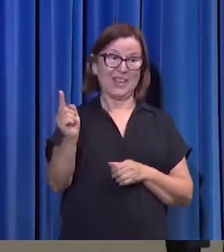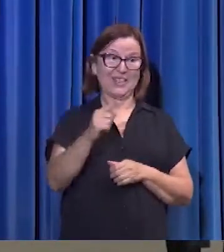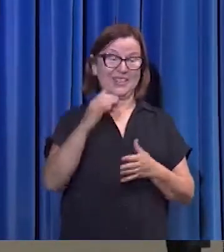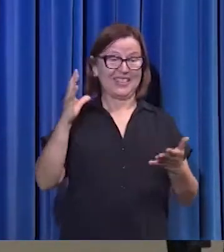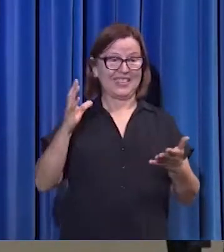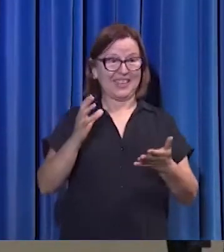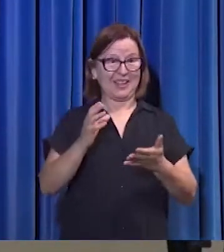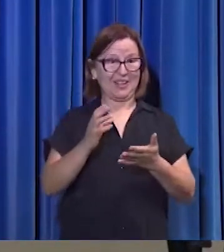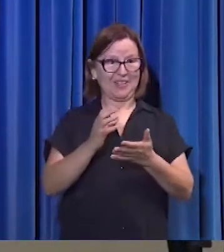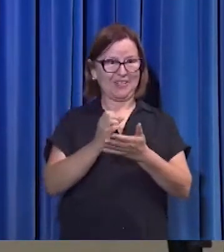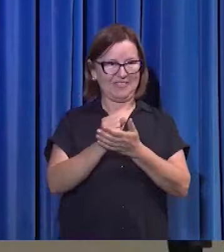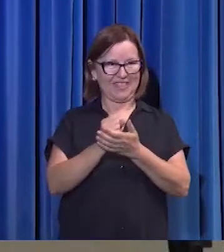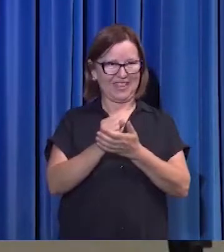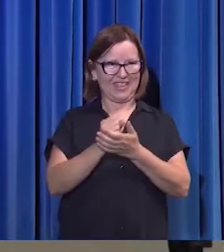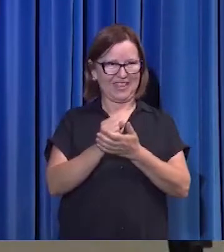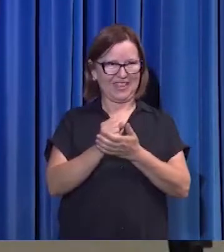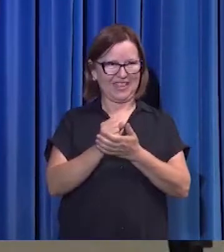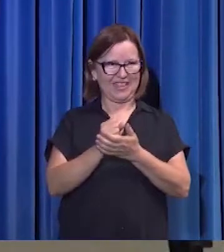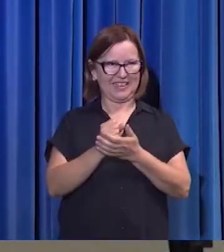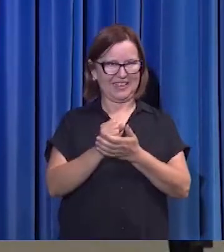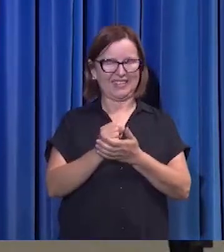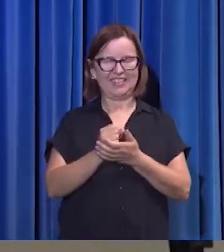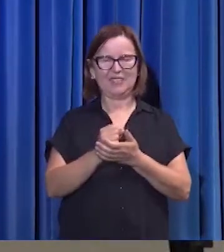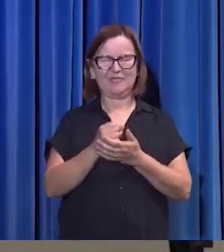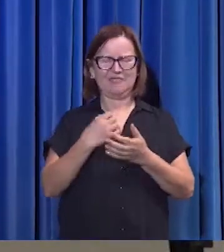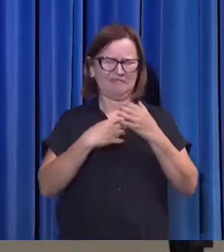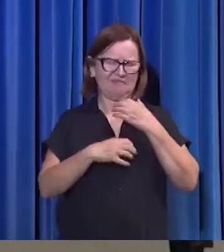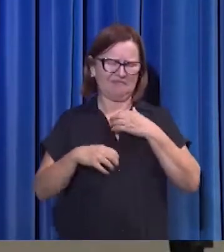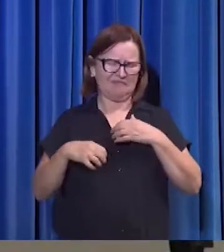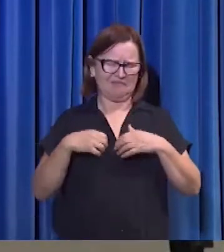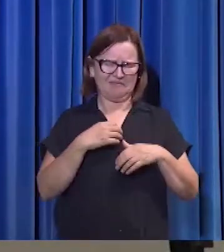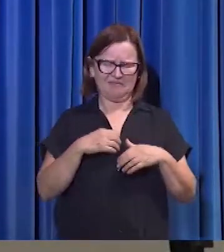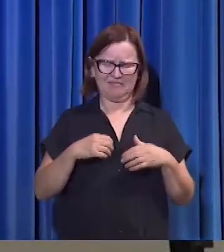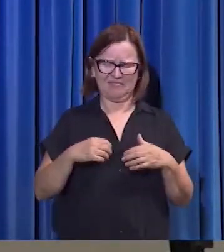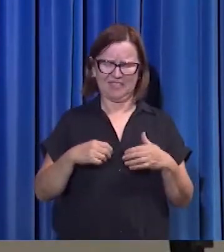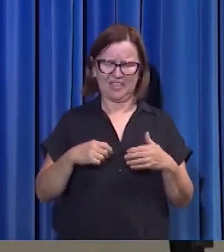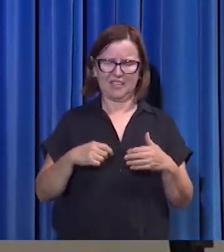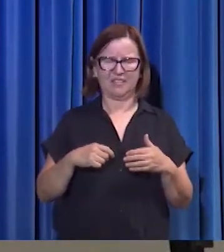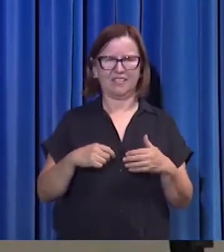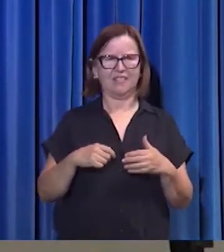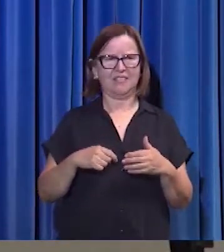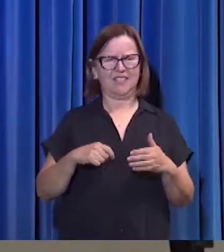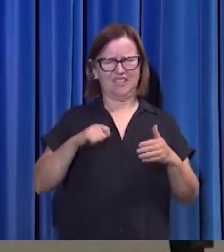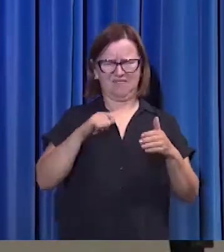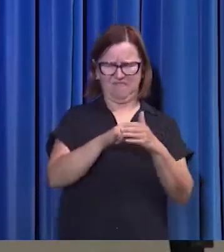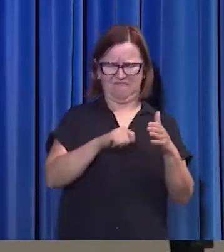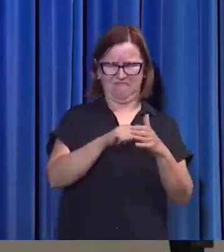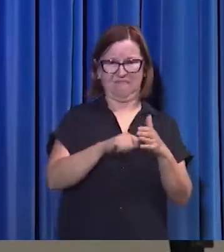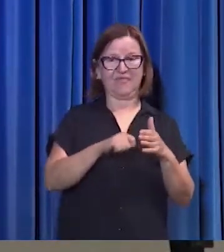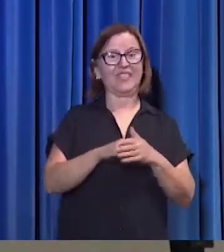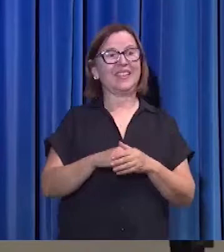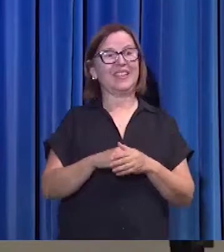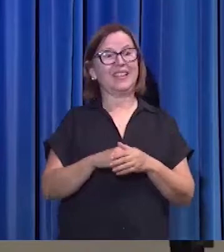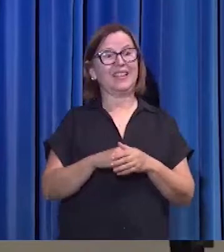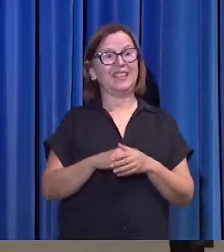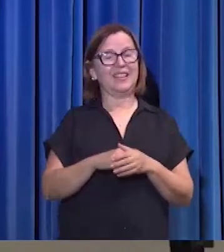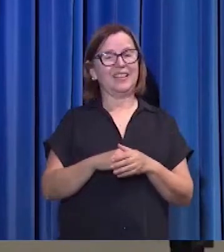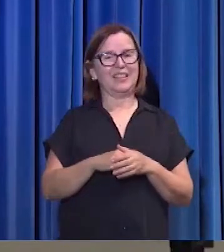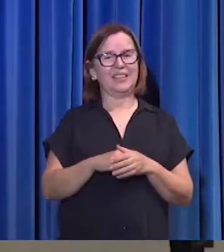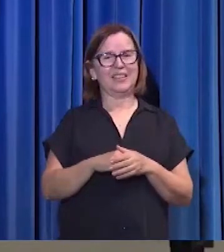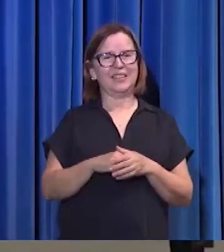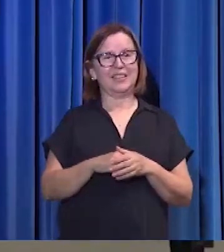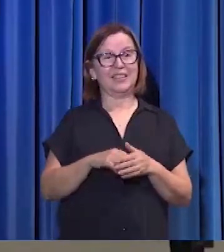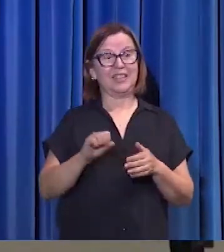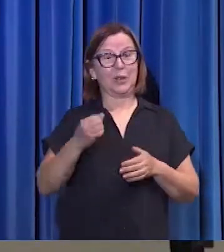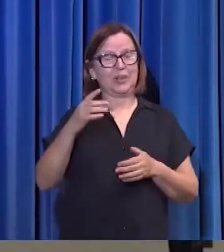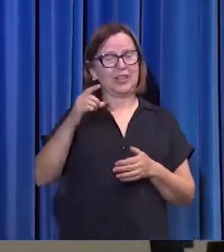da ansiedade, da obstinação que nos invade todos os